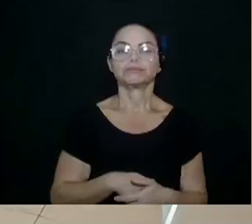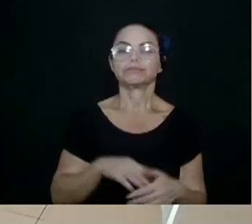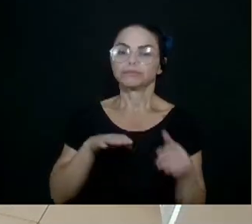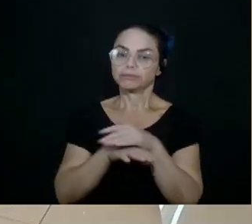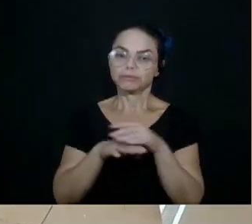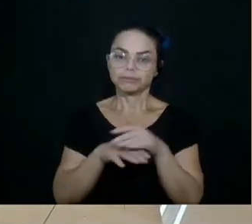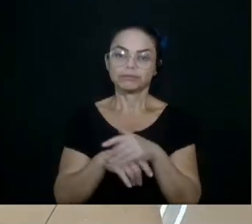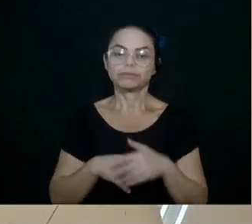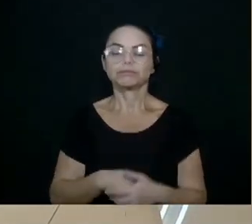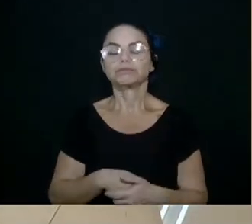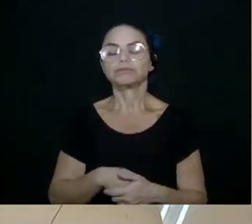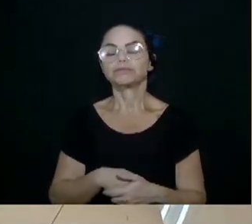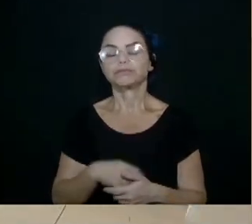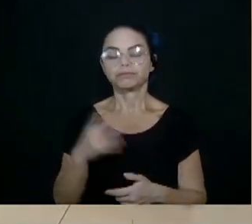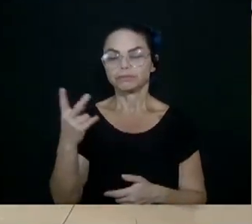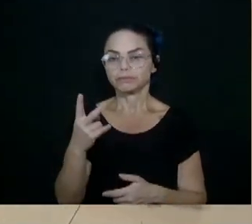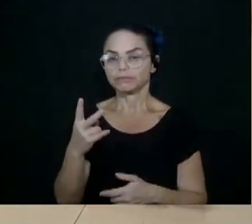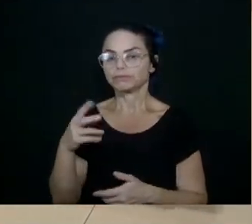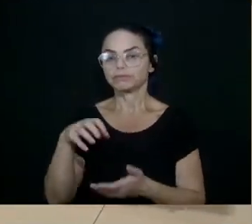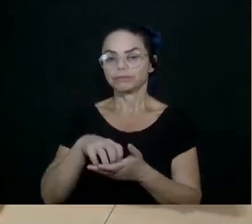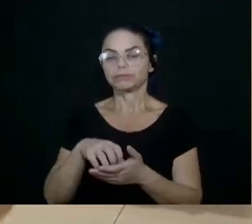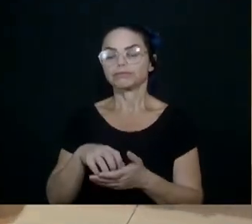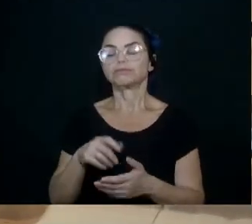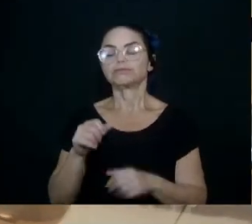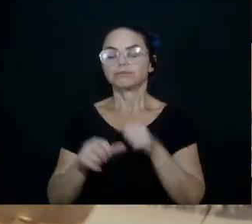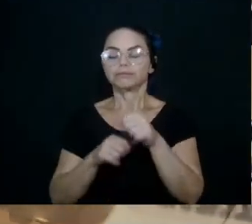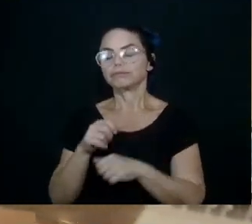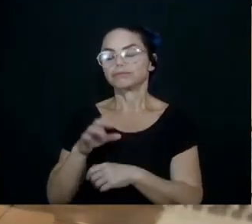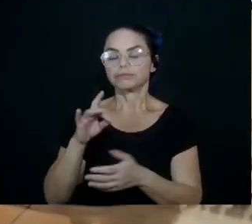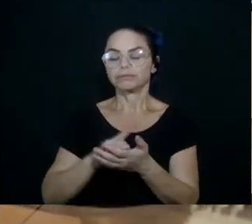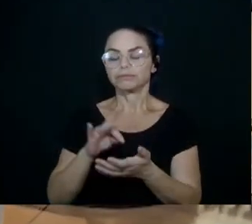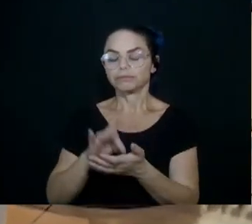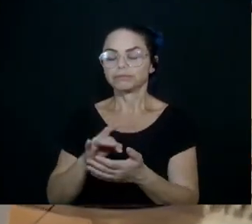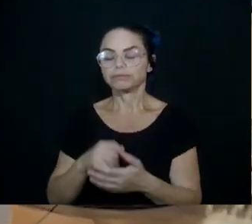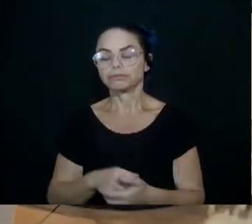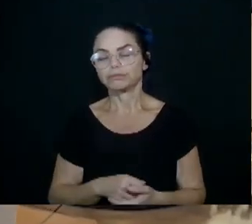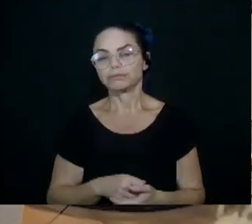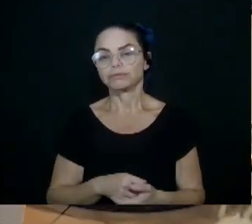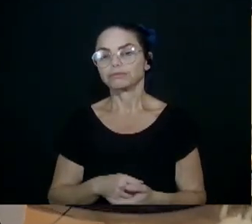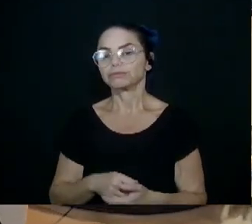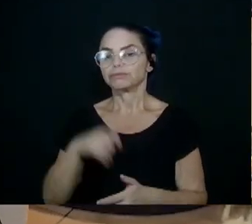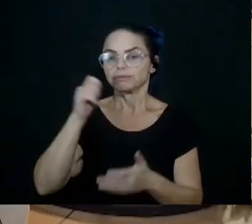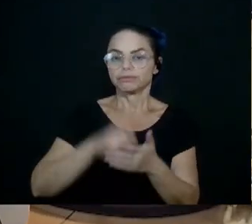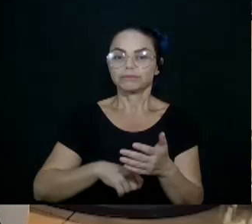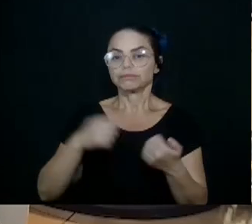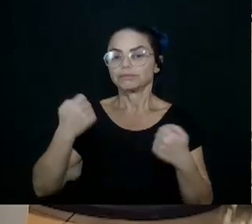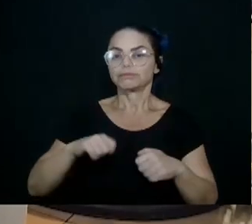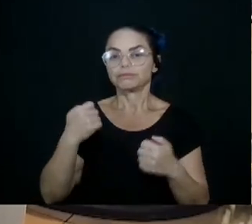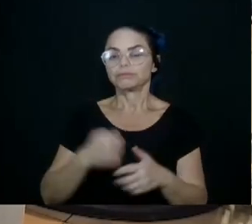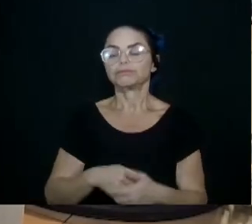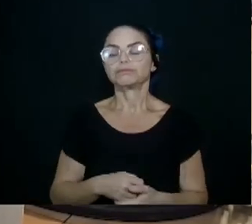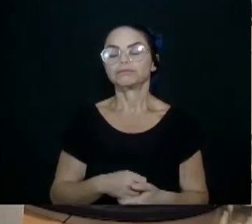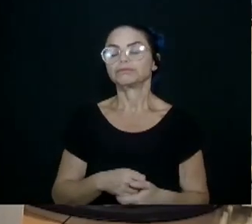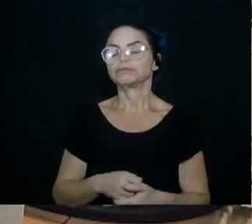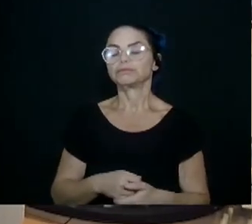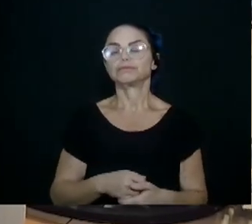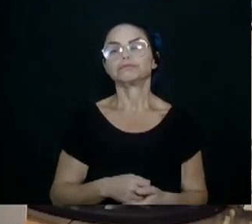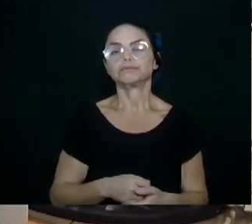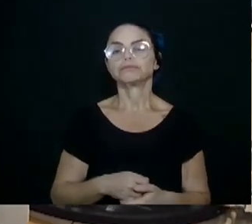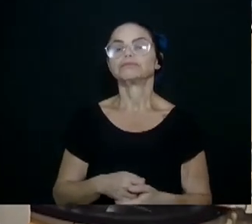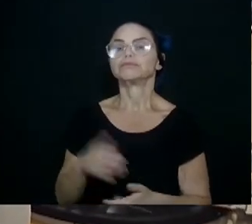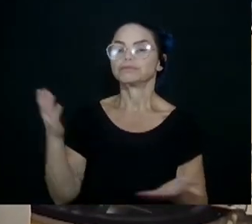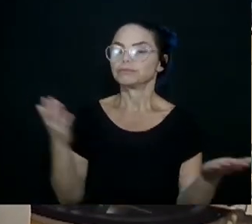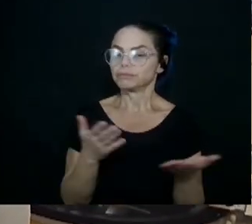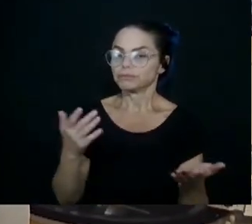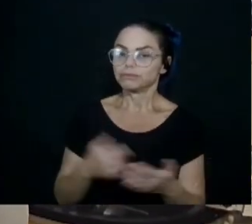essa segunda unidade vire uma realidade, o quanto de assinaturas vocês projetam? Olha, nós projetamos aqui hoje em torno